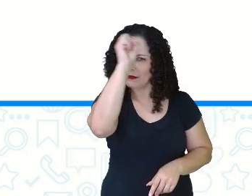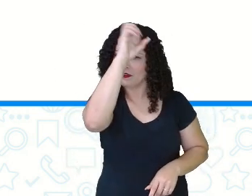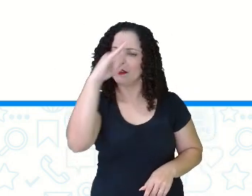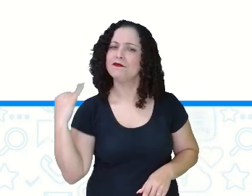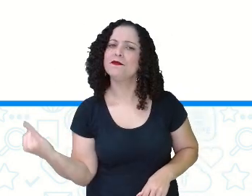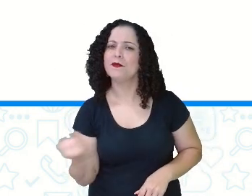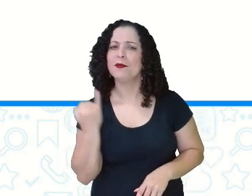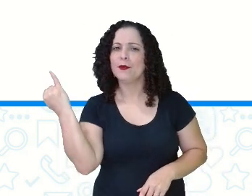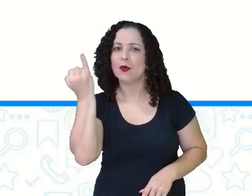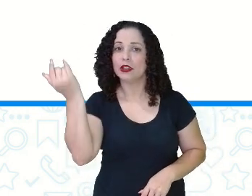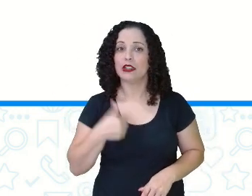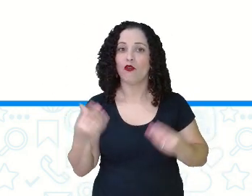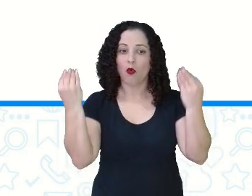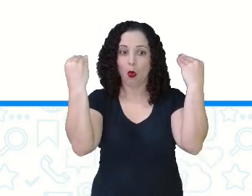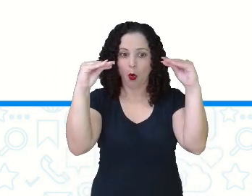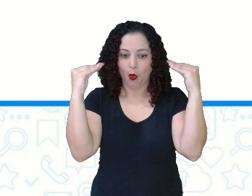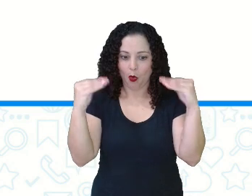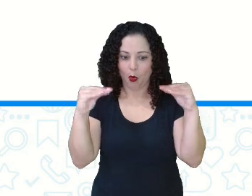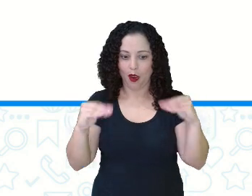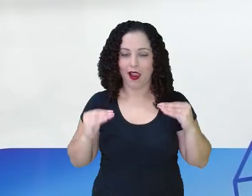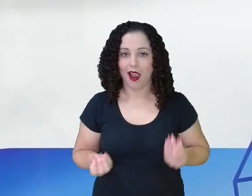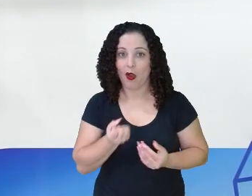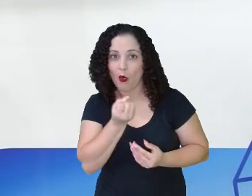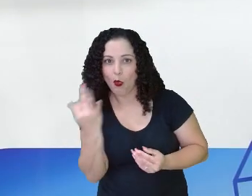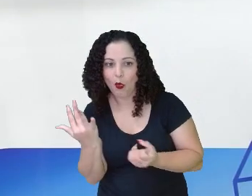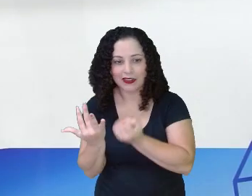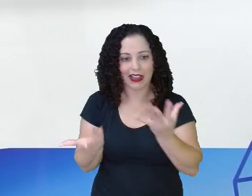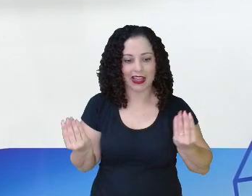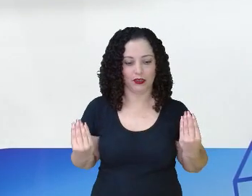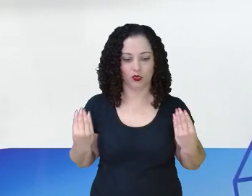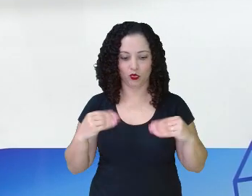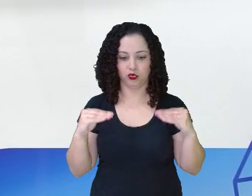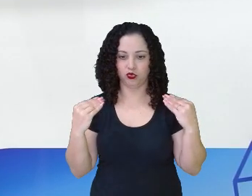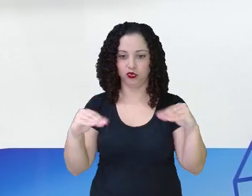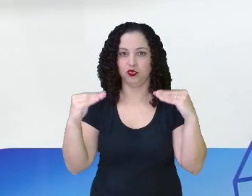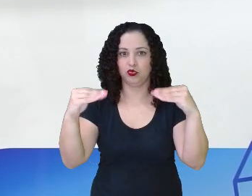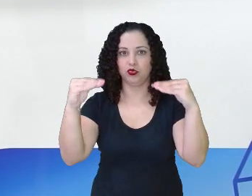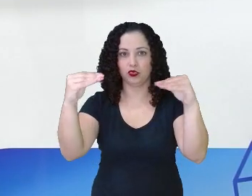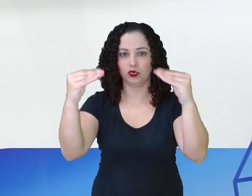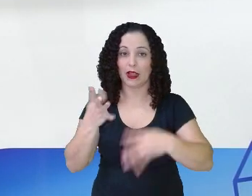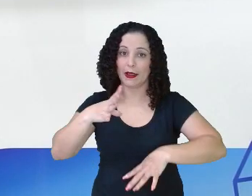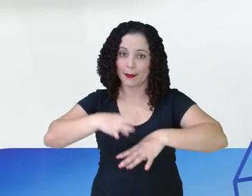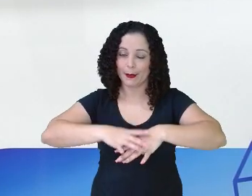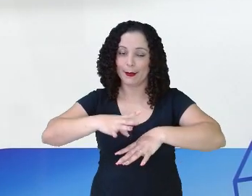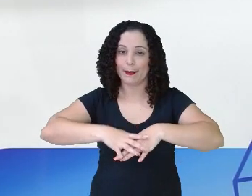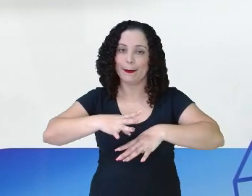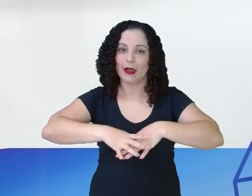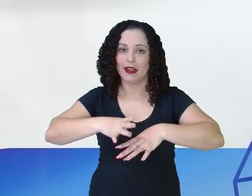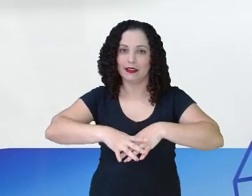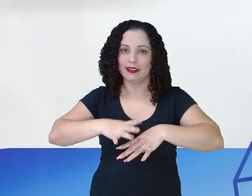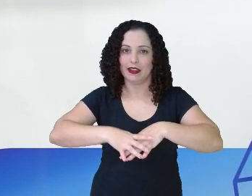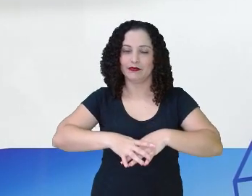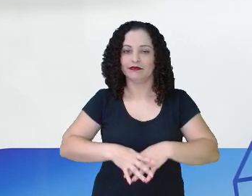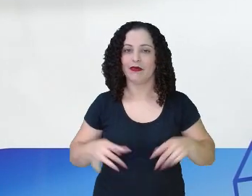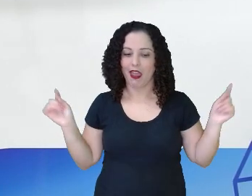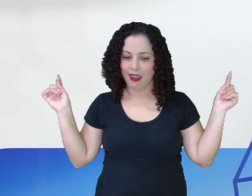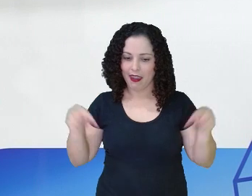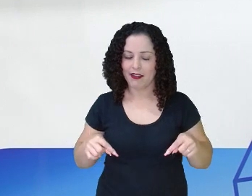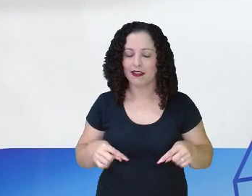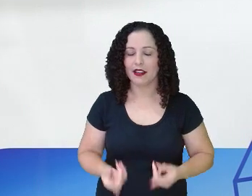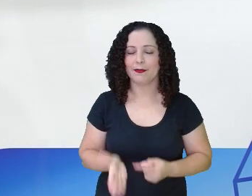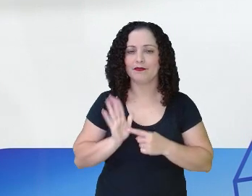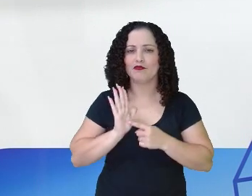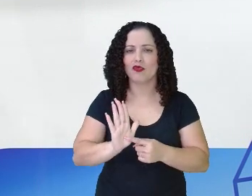Eu vou acrescentar tal valor. Nos problemas matemáticos, não são faladas